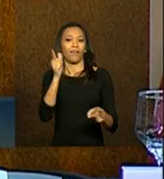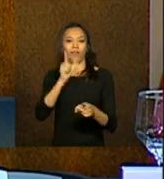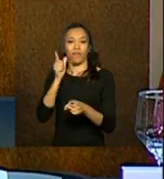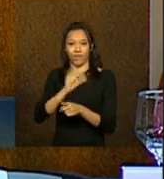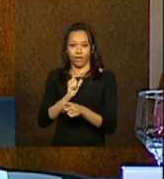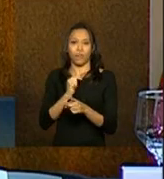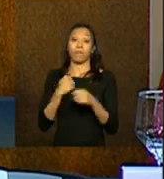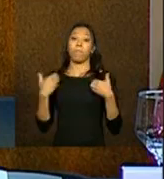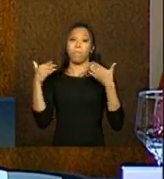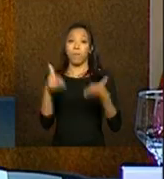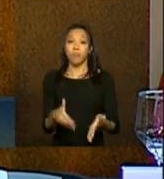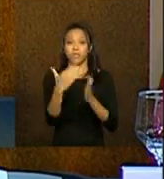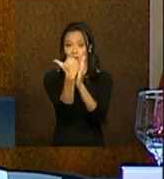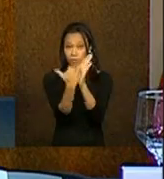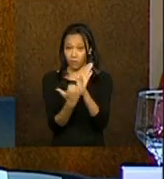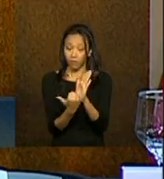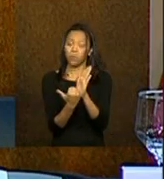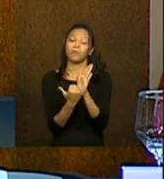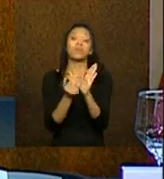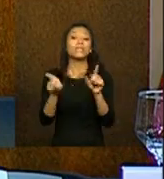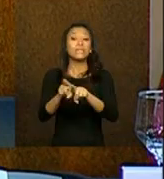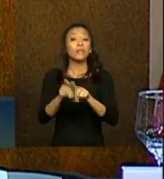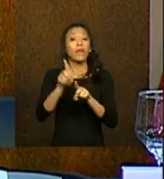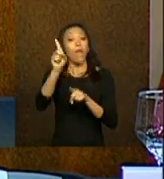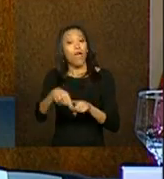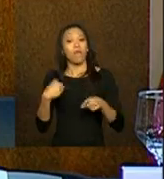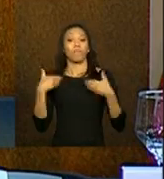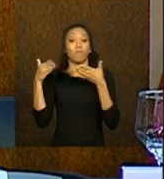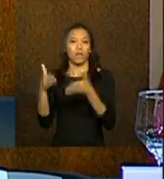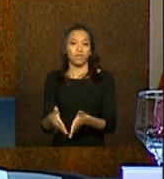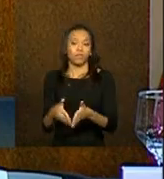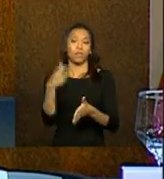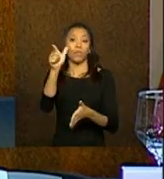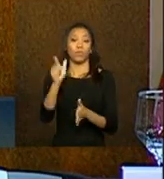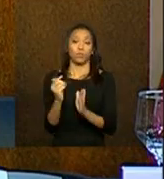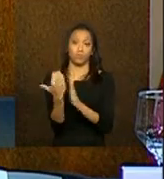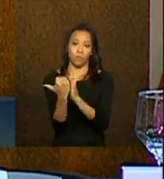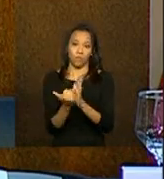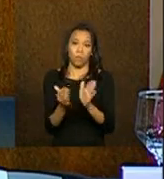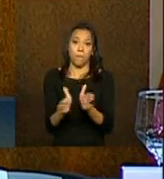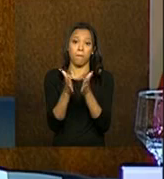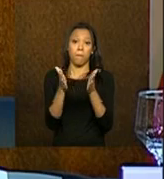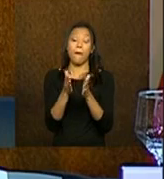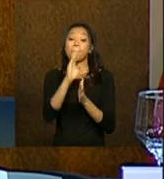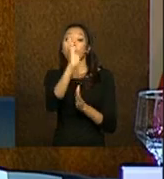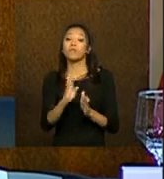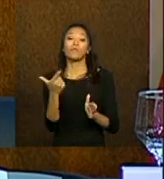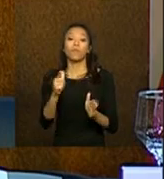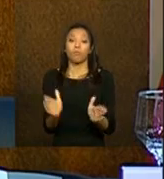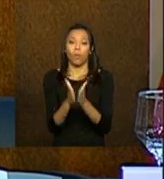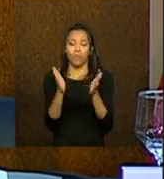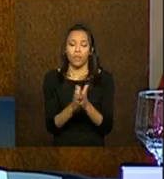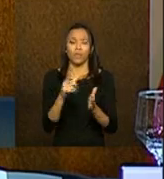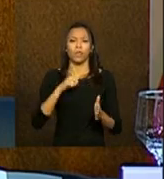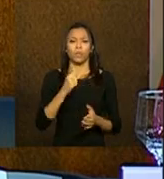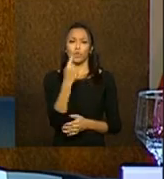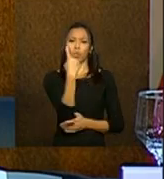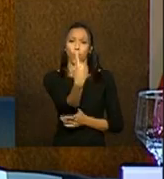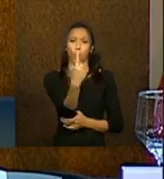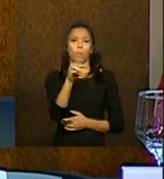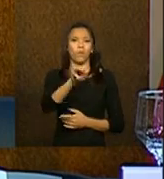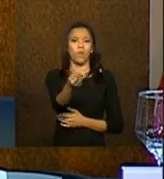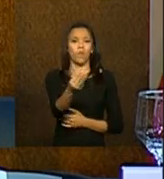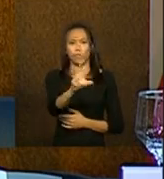eh, que também são beneficiários do programa Brasil sem Miséria, temos 15 milhão e de